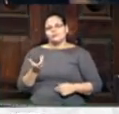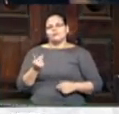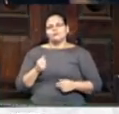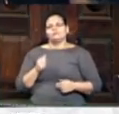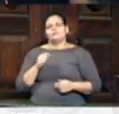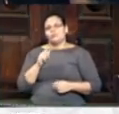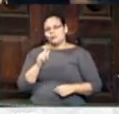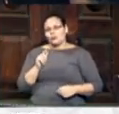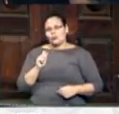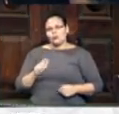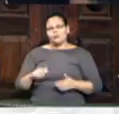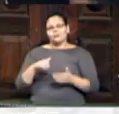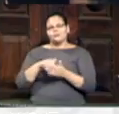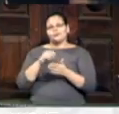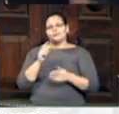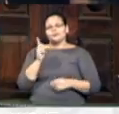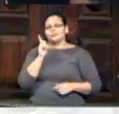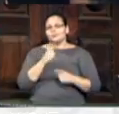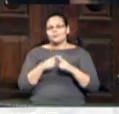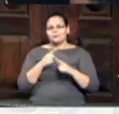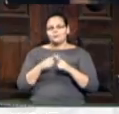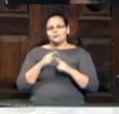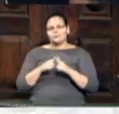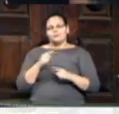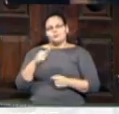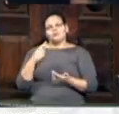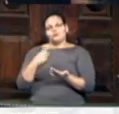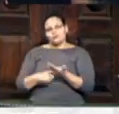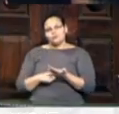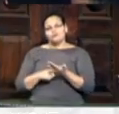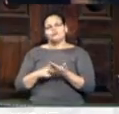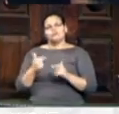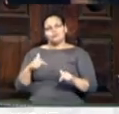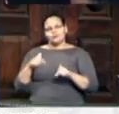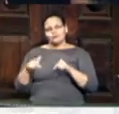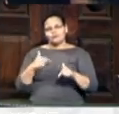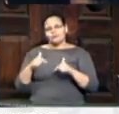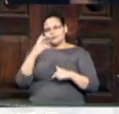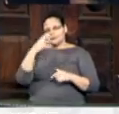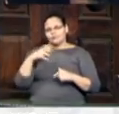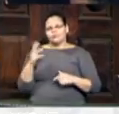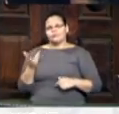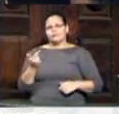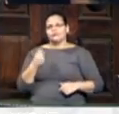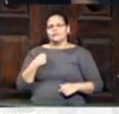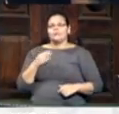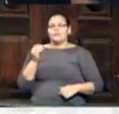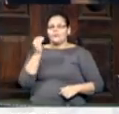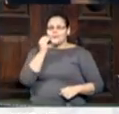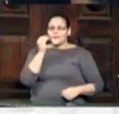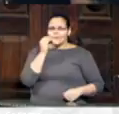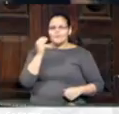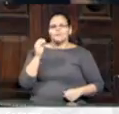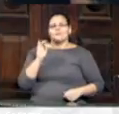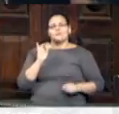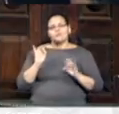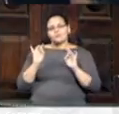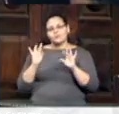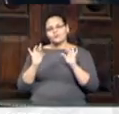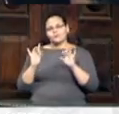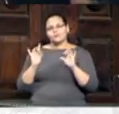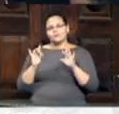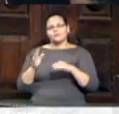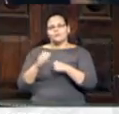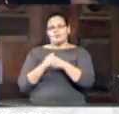É um deputado extremamente comprometido com as questões da cultura aqui no Estado. E dá um beijo muito especial e carinhoso